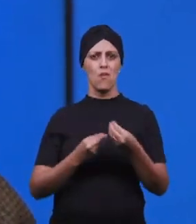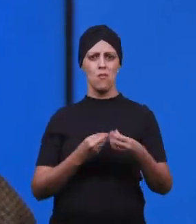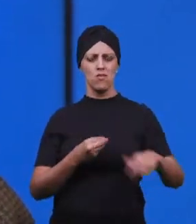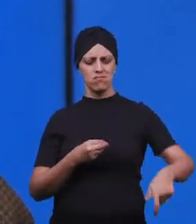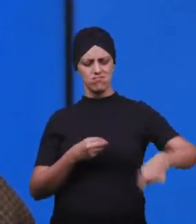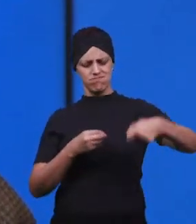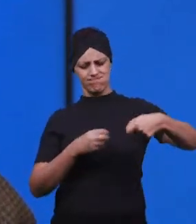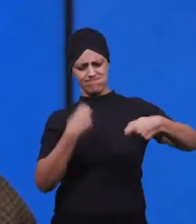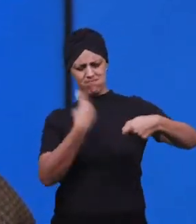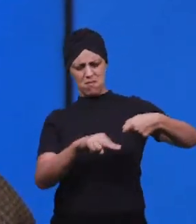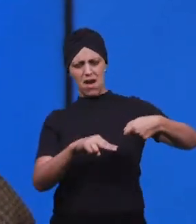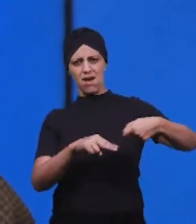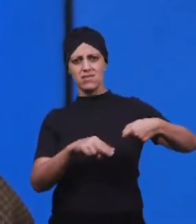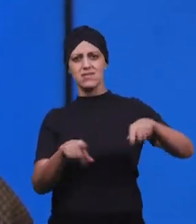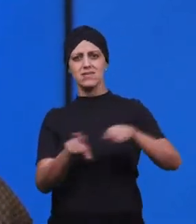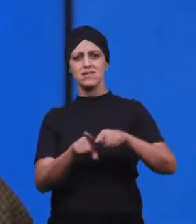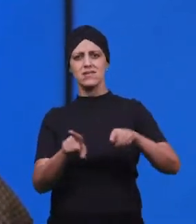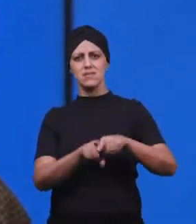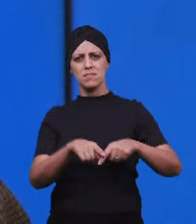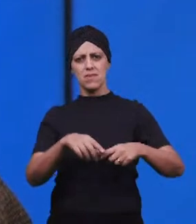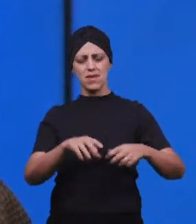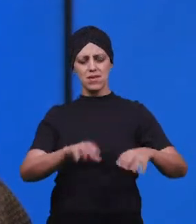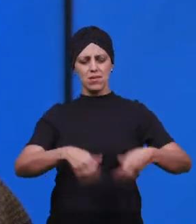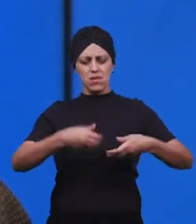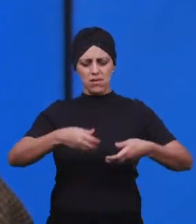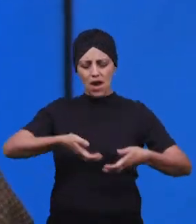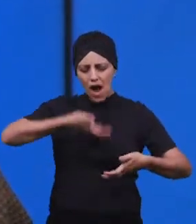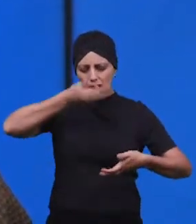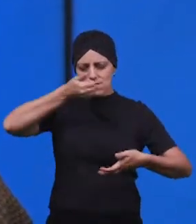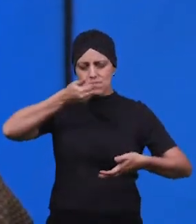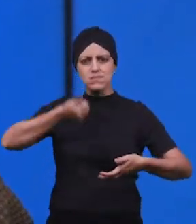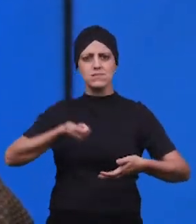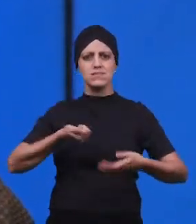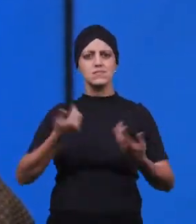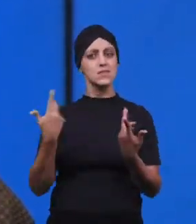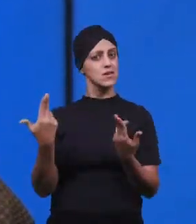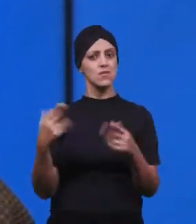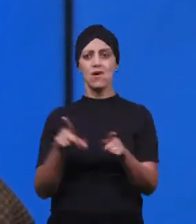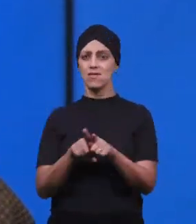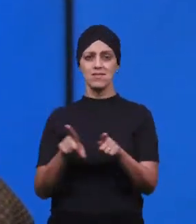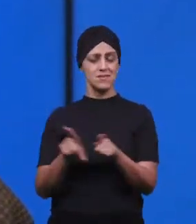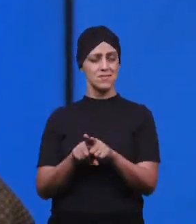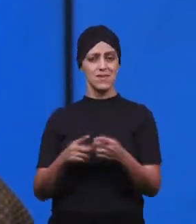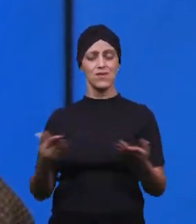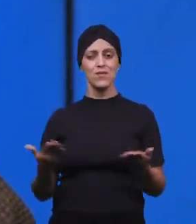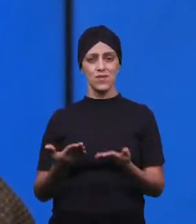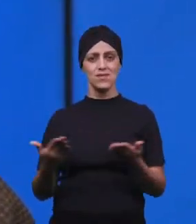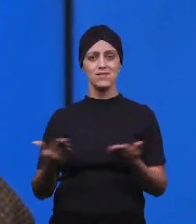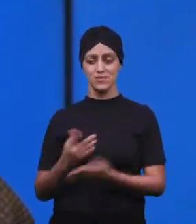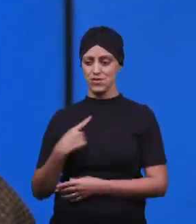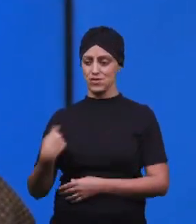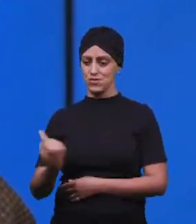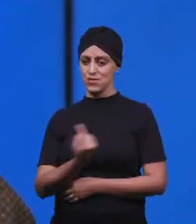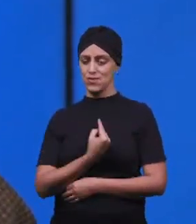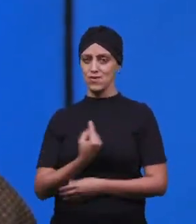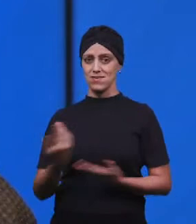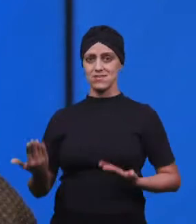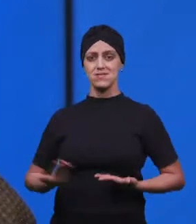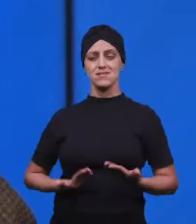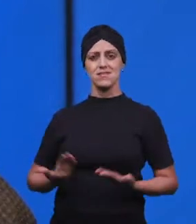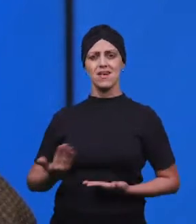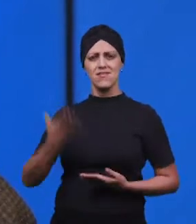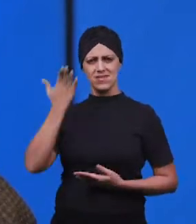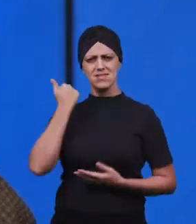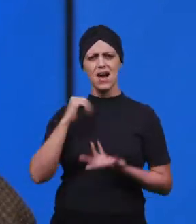iriam matar o animal e comer a carne do animal, quer dizer, consumir o animal. Então é o que está acontecendo conosco hoje.